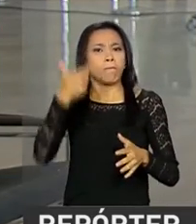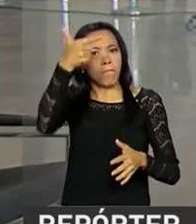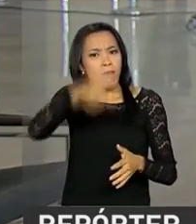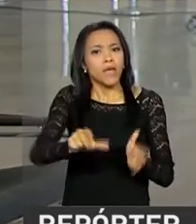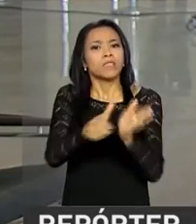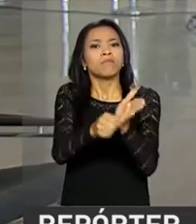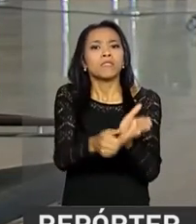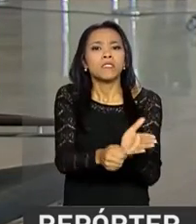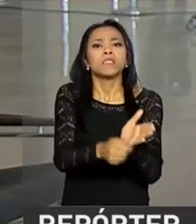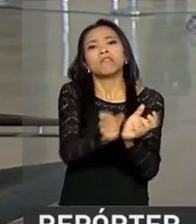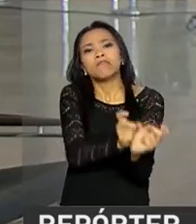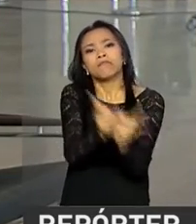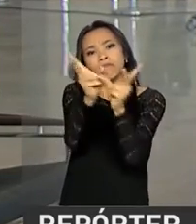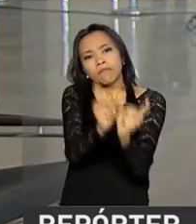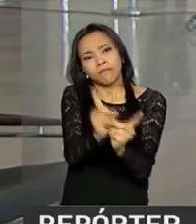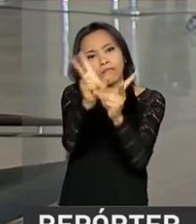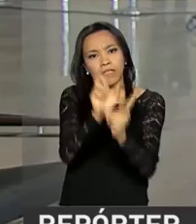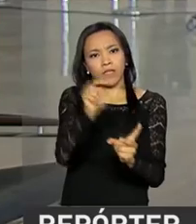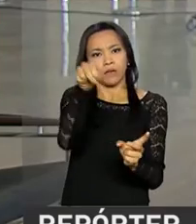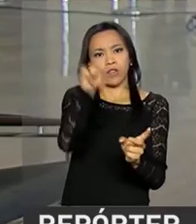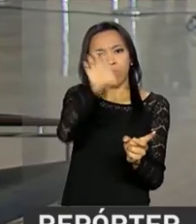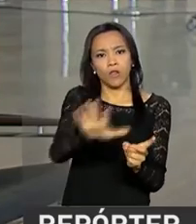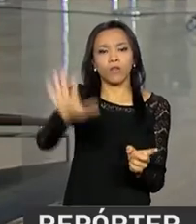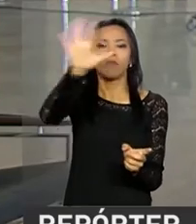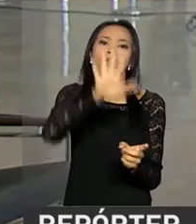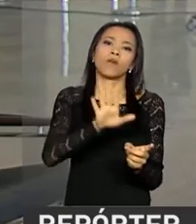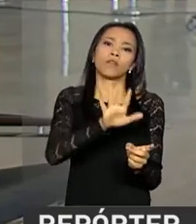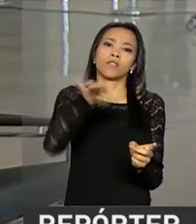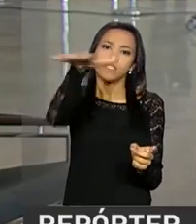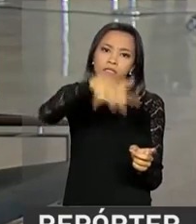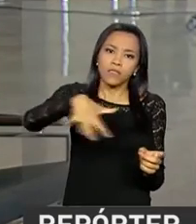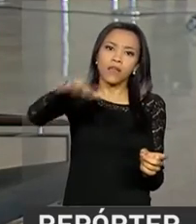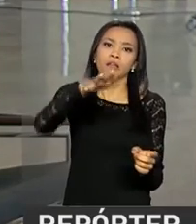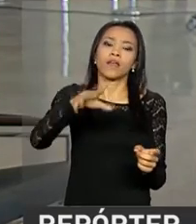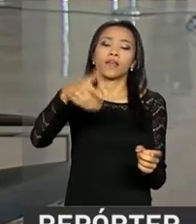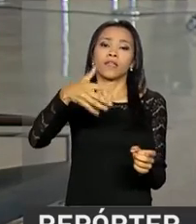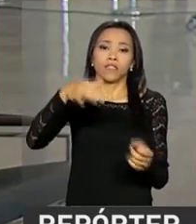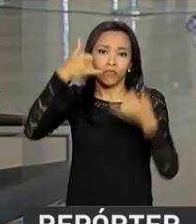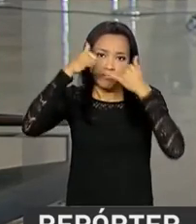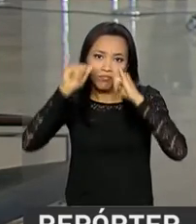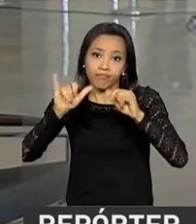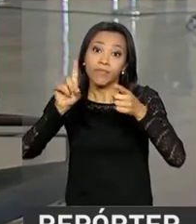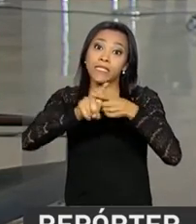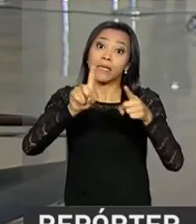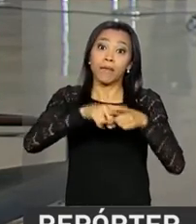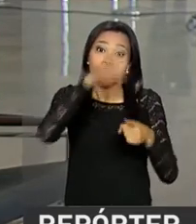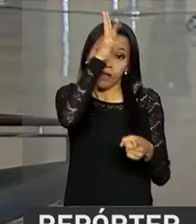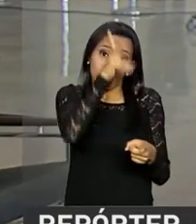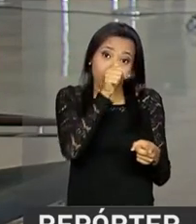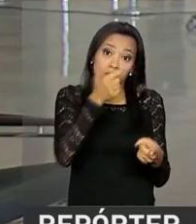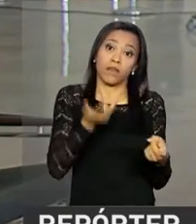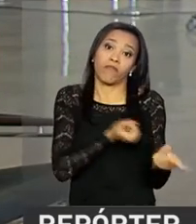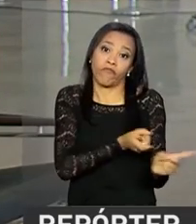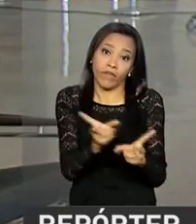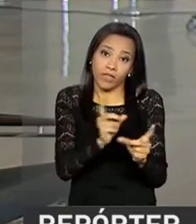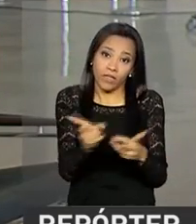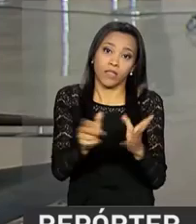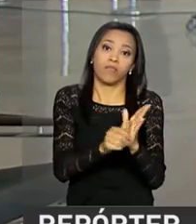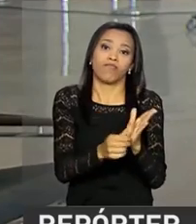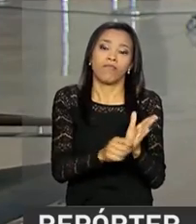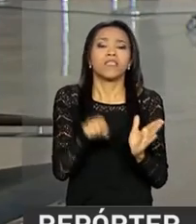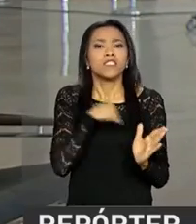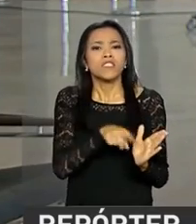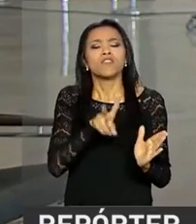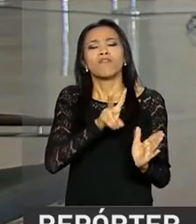no mercado nordestino para os setores suínos e de aves. Essa liberação de milho vai dar